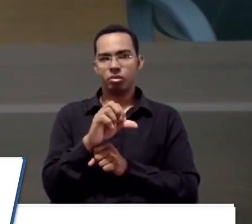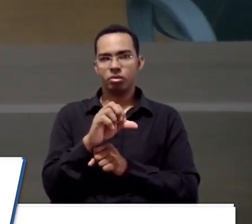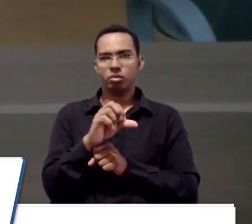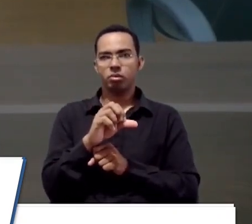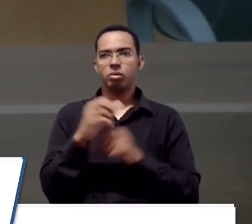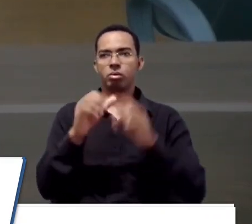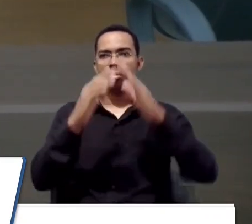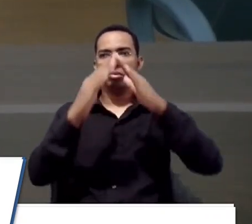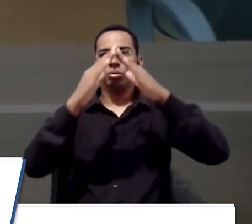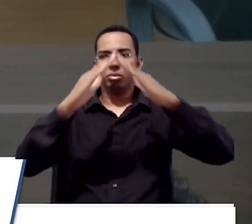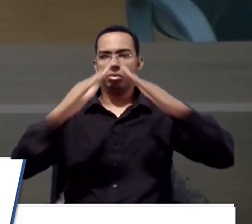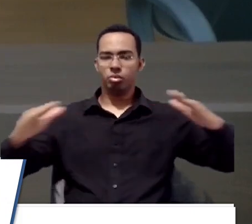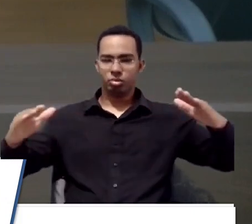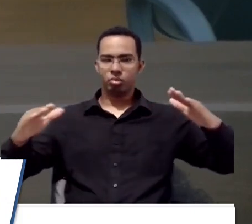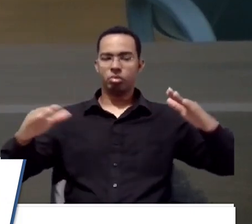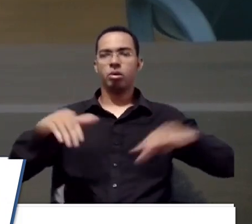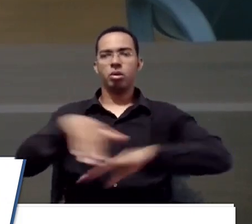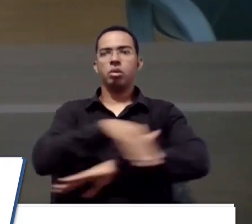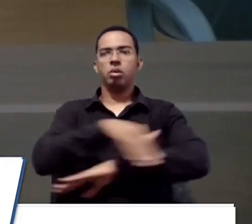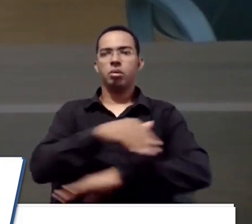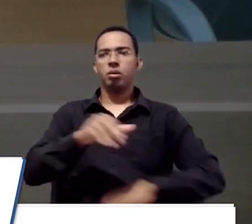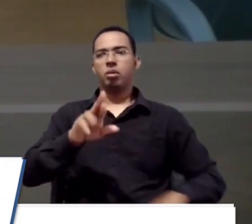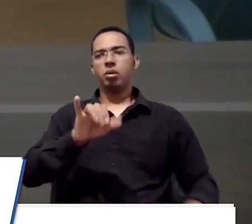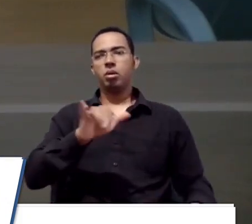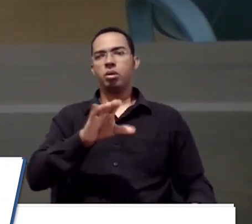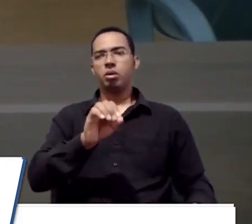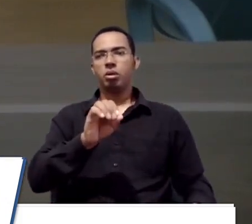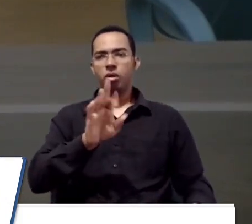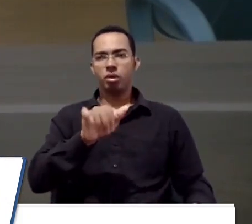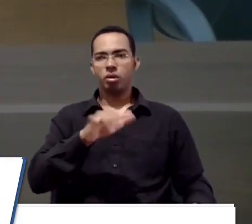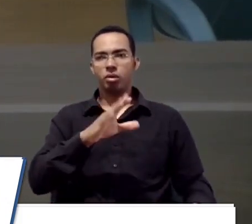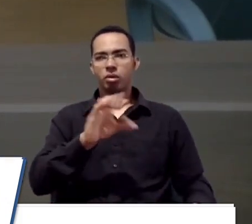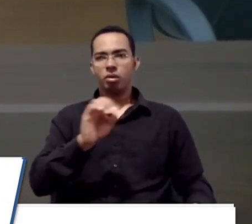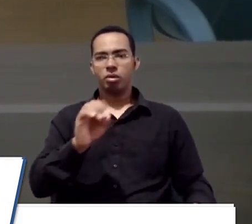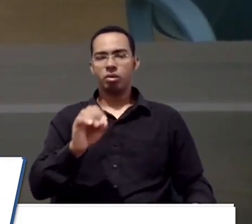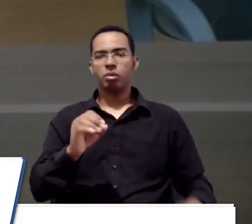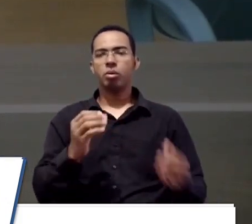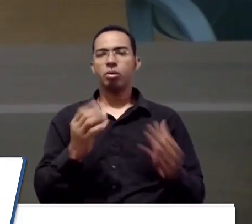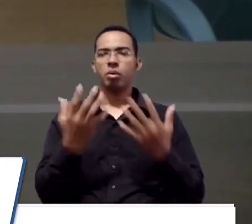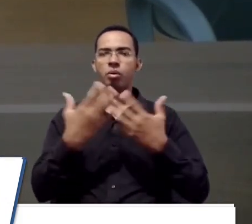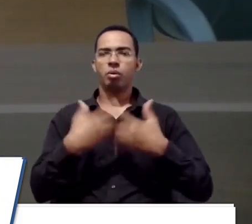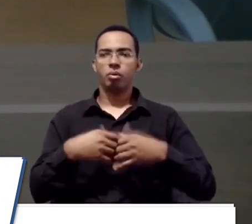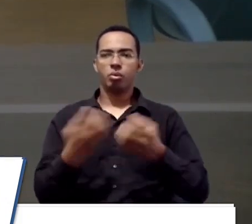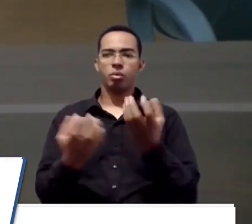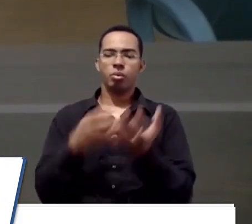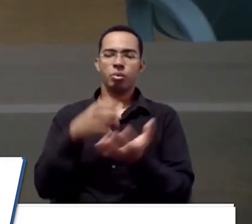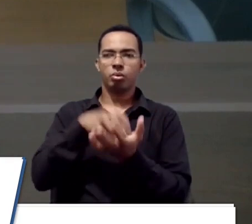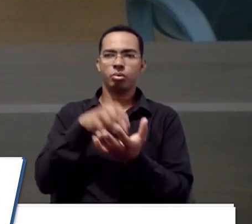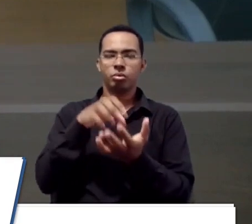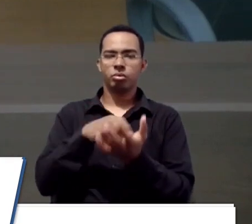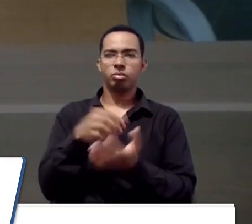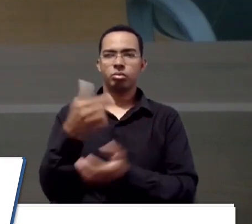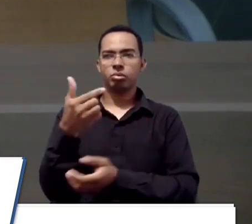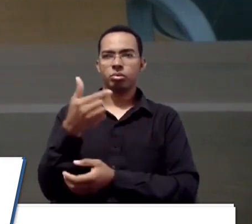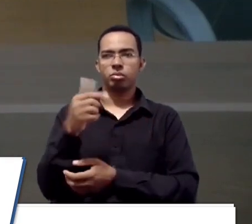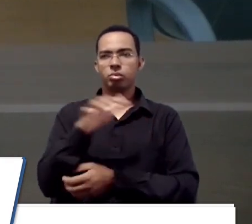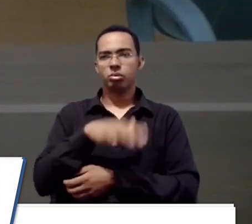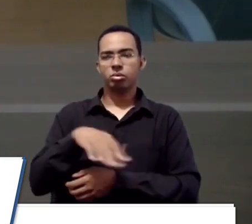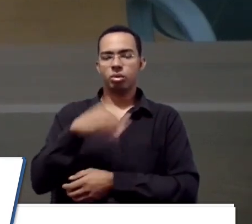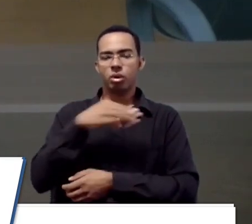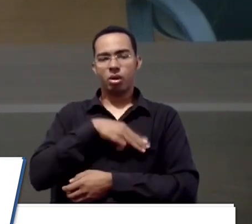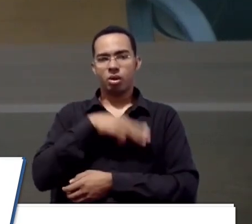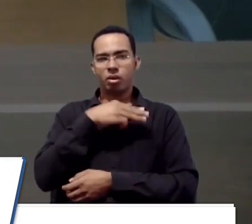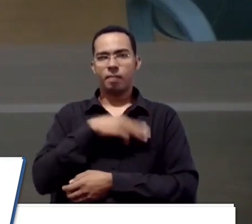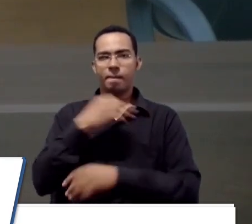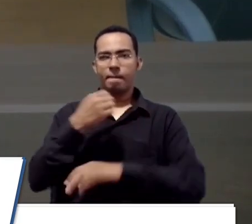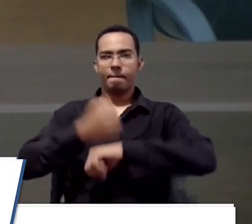templo na Avenida Rio Branco, onde funciona até hoje como sede do segundo campo missionário de